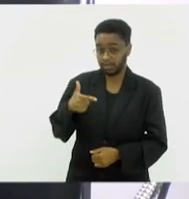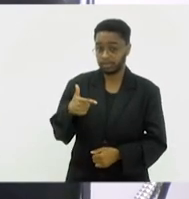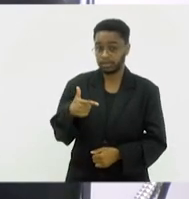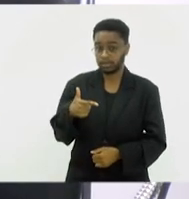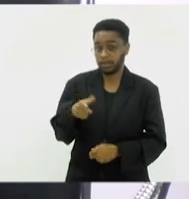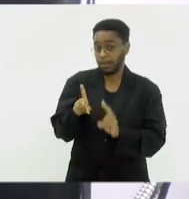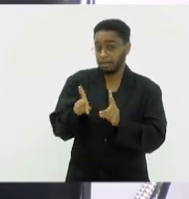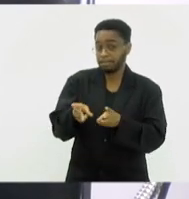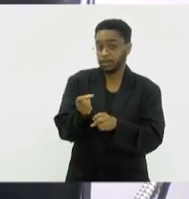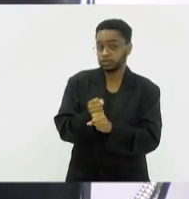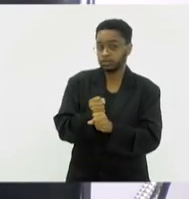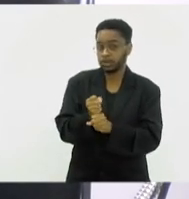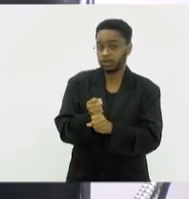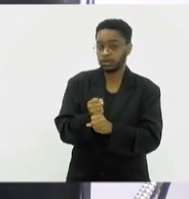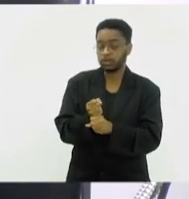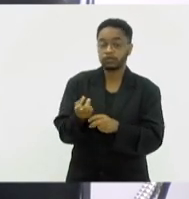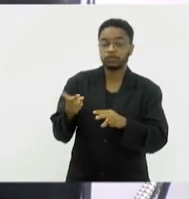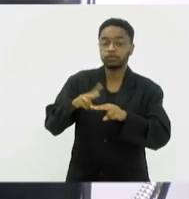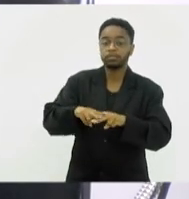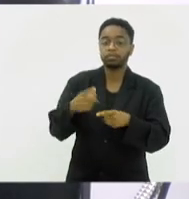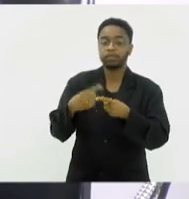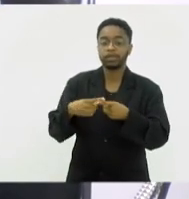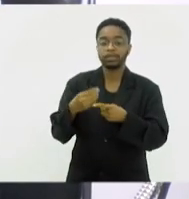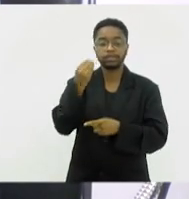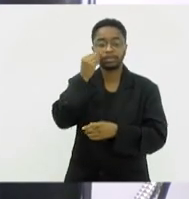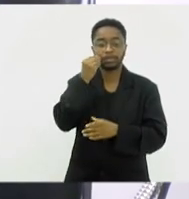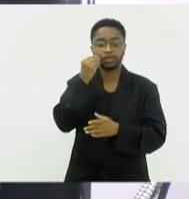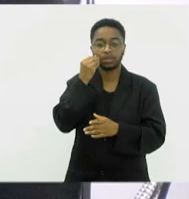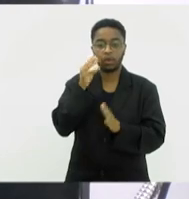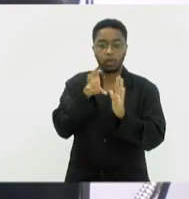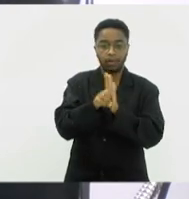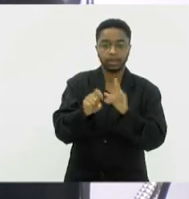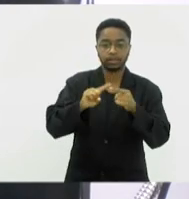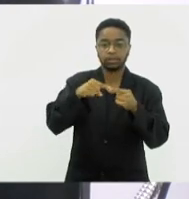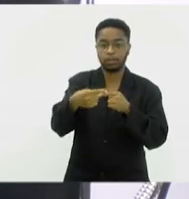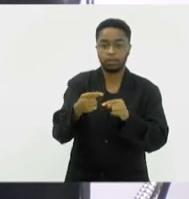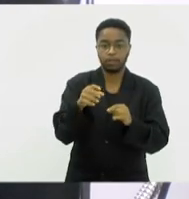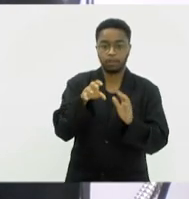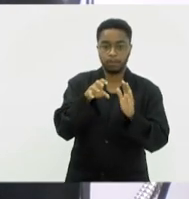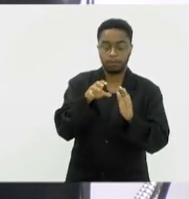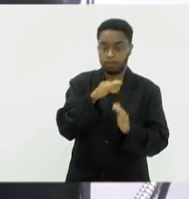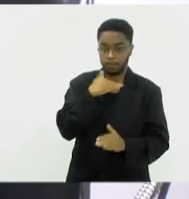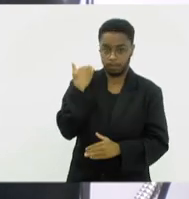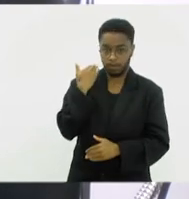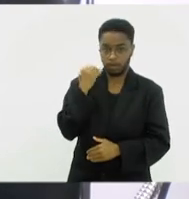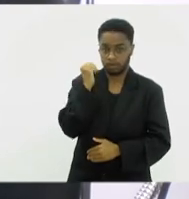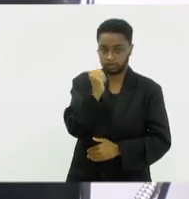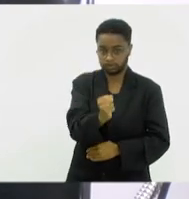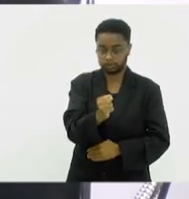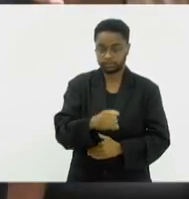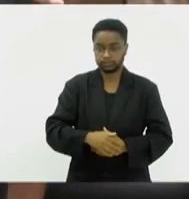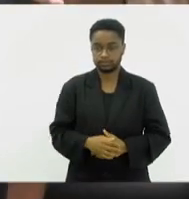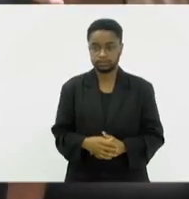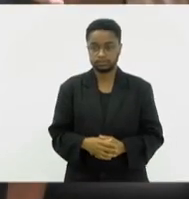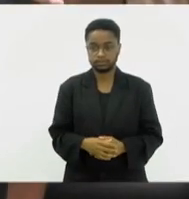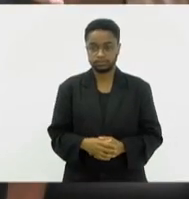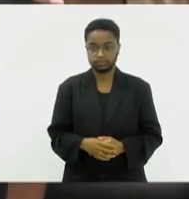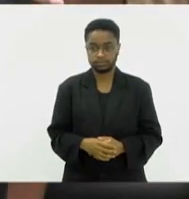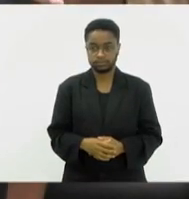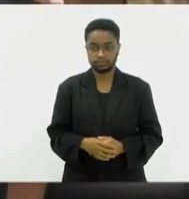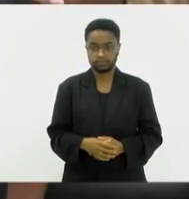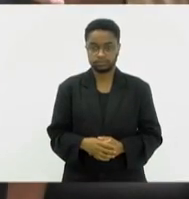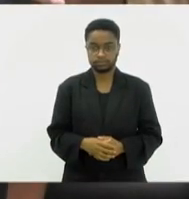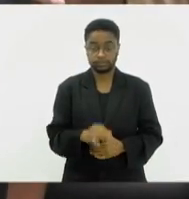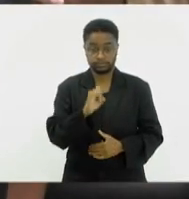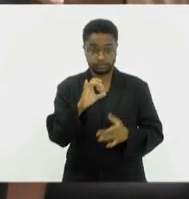mesmo ano, o senhor foi preso por latrocínio, não, que é roubo seguido de morte. Está aqui, 2005. Vossa Excelência, me permite?